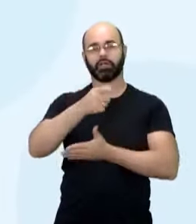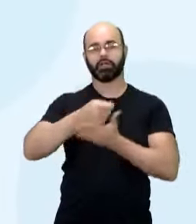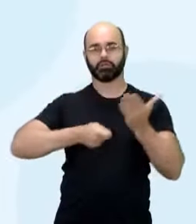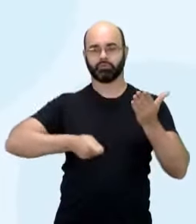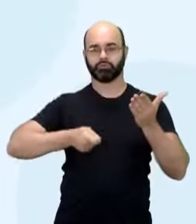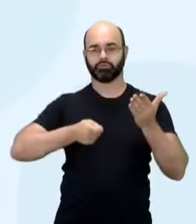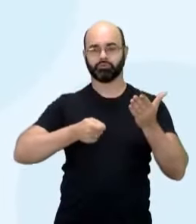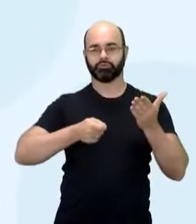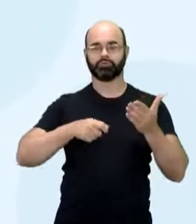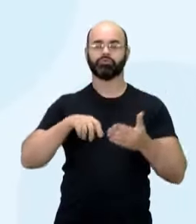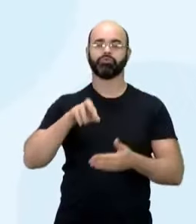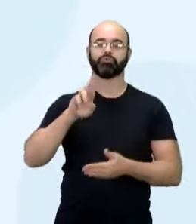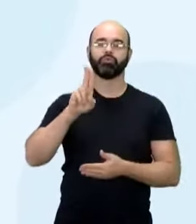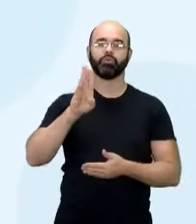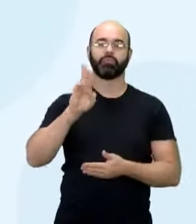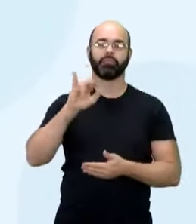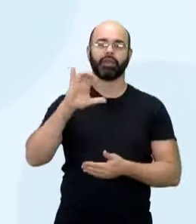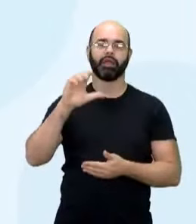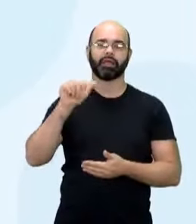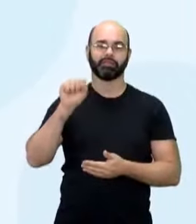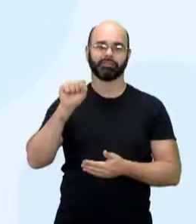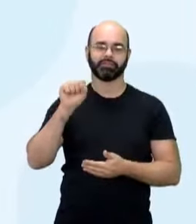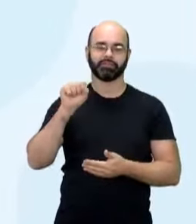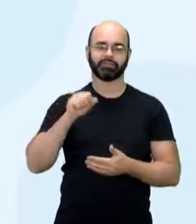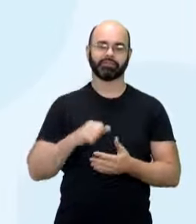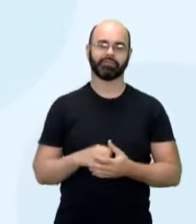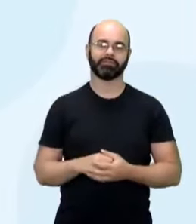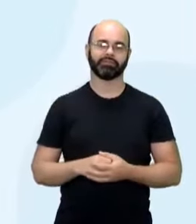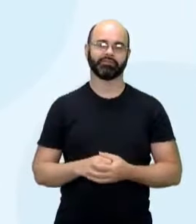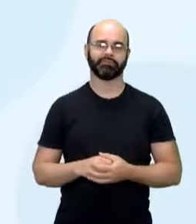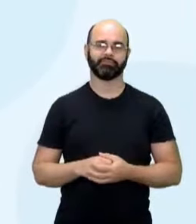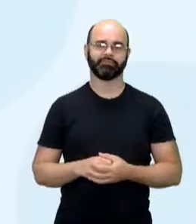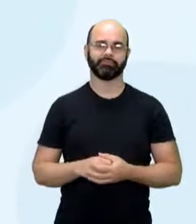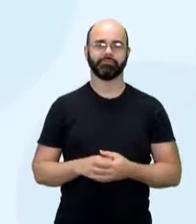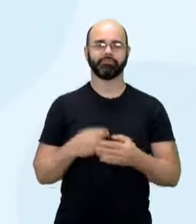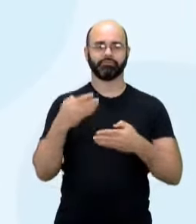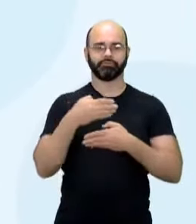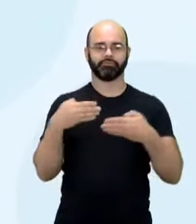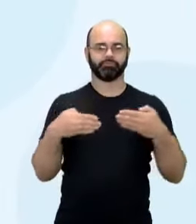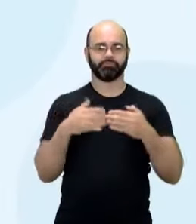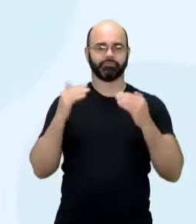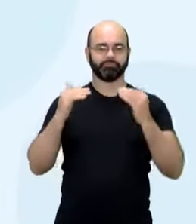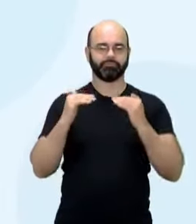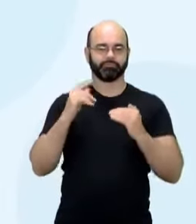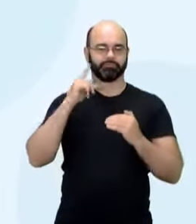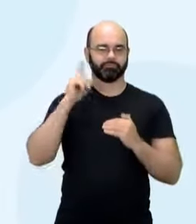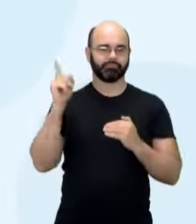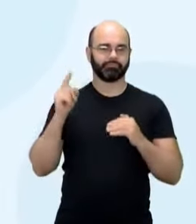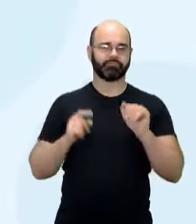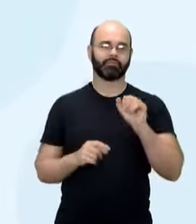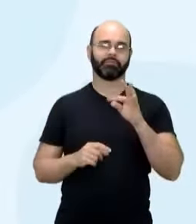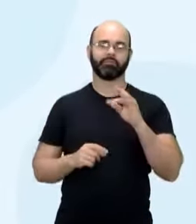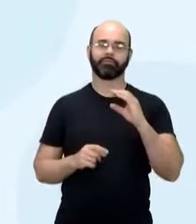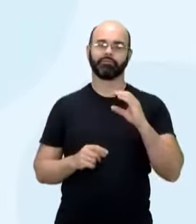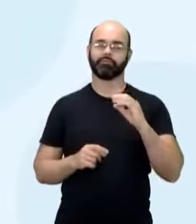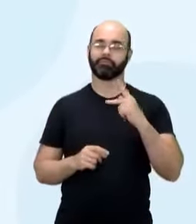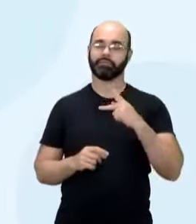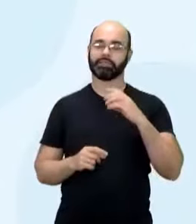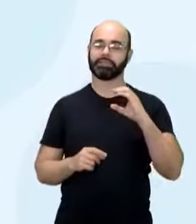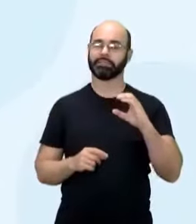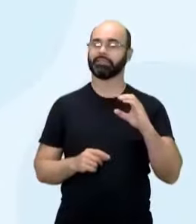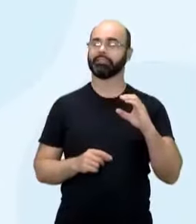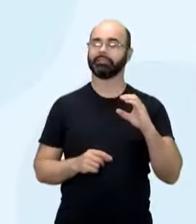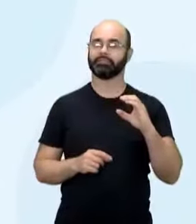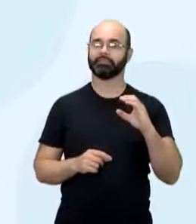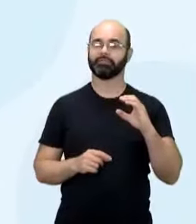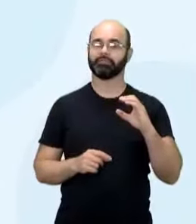pena acessar, ok? Aqui tem os relatórios. A gente tem na próxima tela aí os ATPCs, informando para a